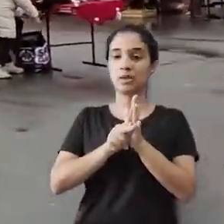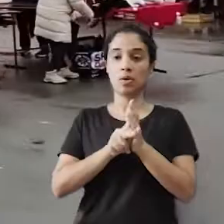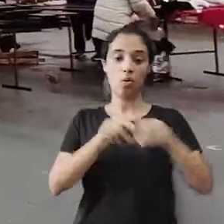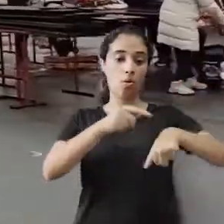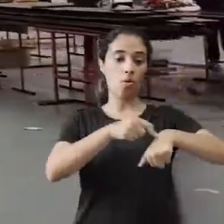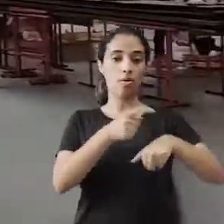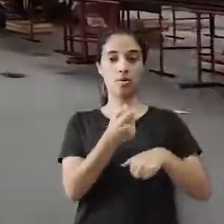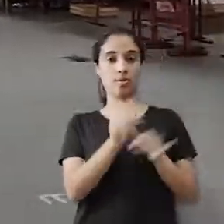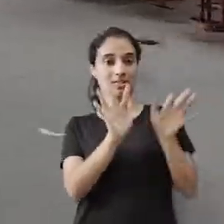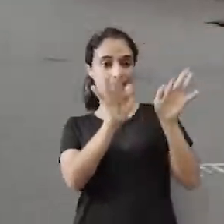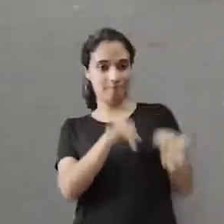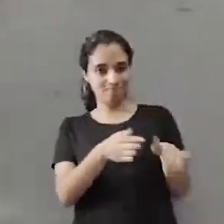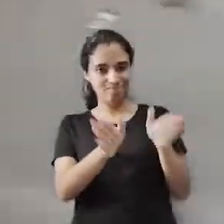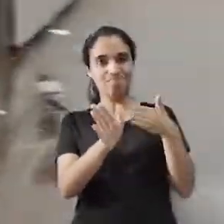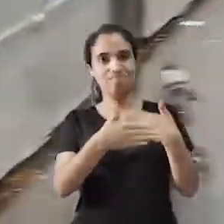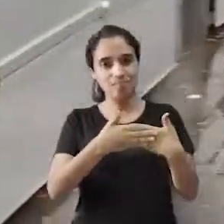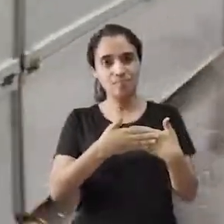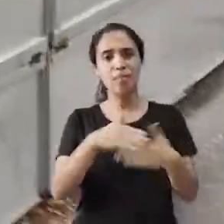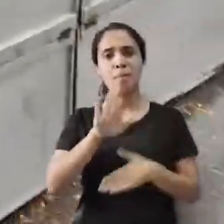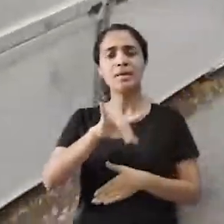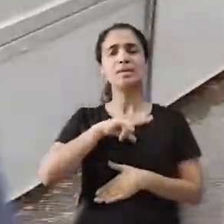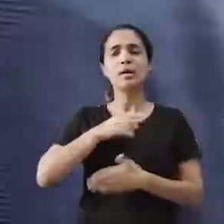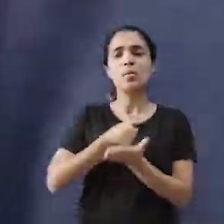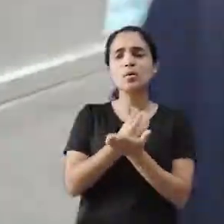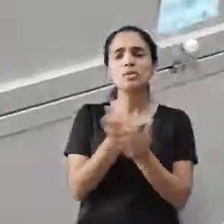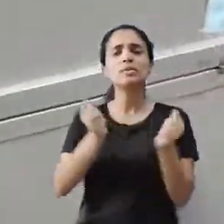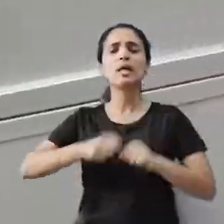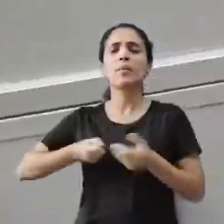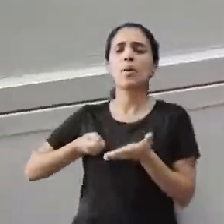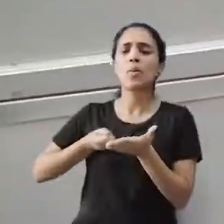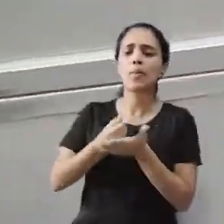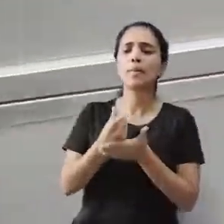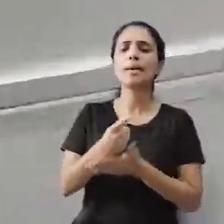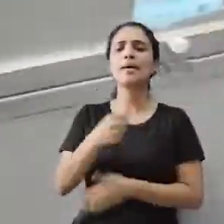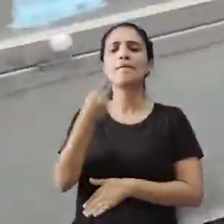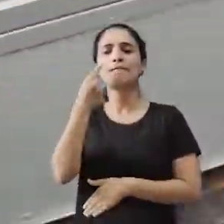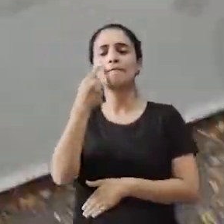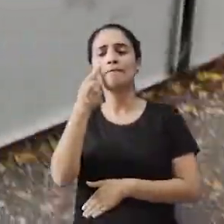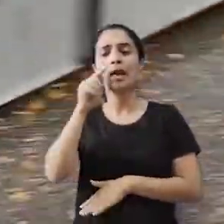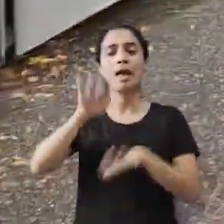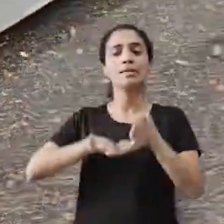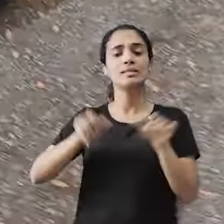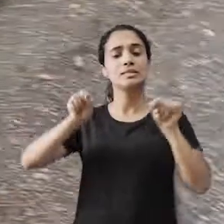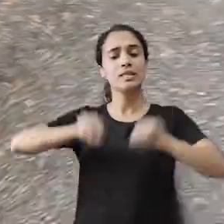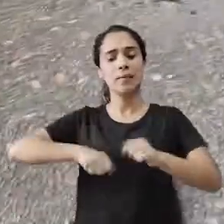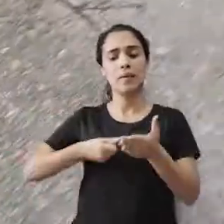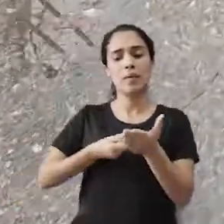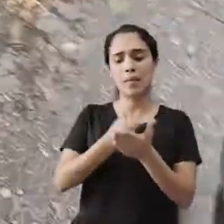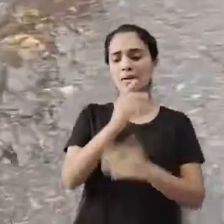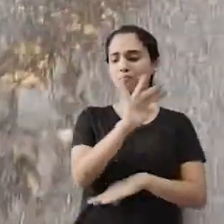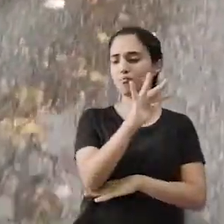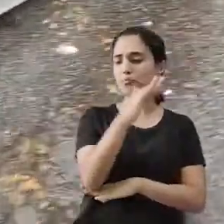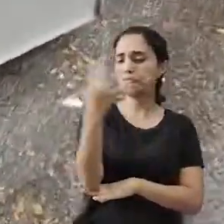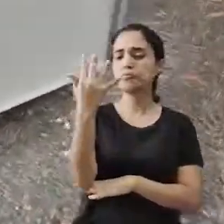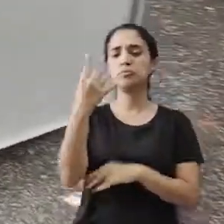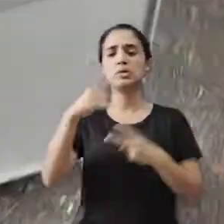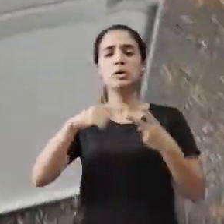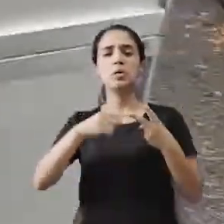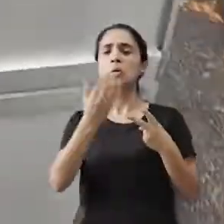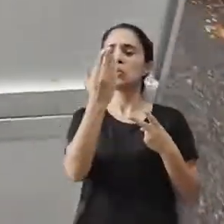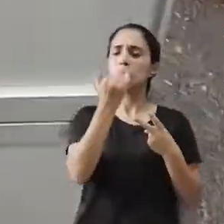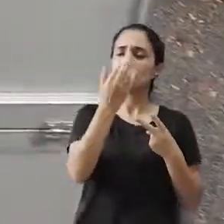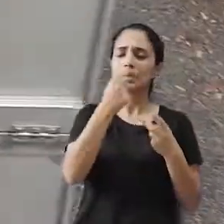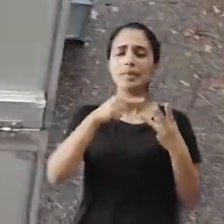finalizando aqui o horário, mas tem algumas coisas para comprar, tá? Eles colocam plantas à venda, algumas comidas também,